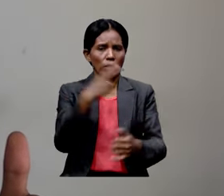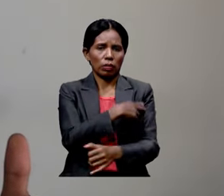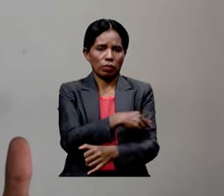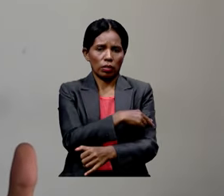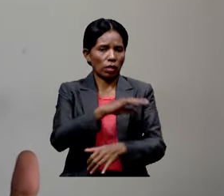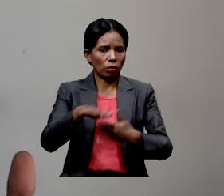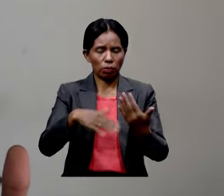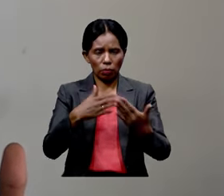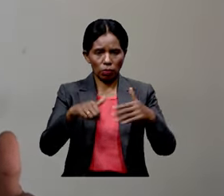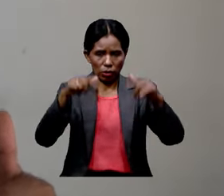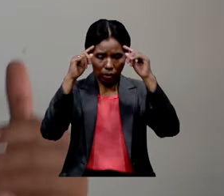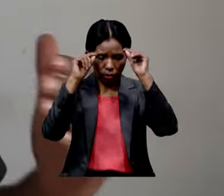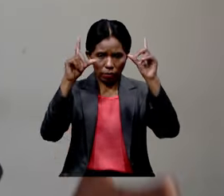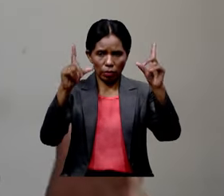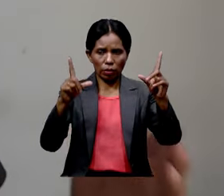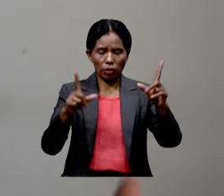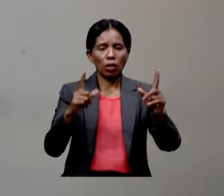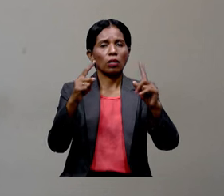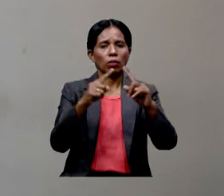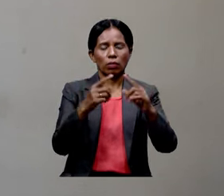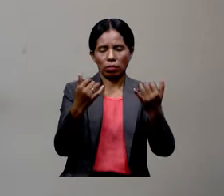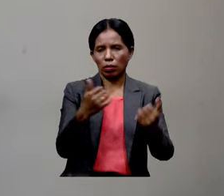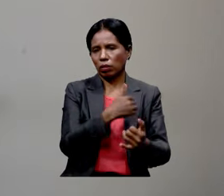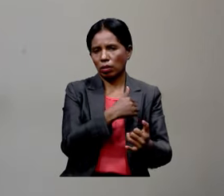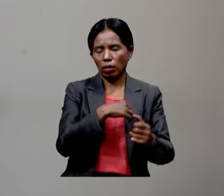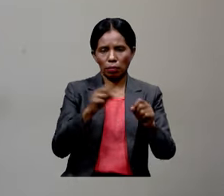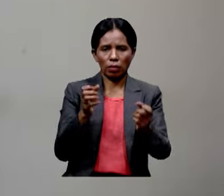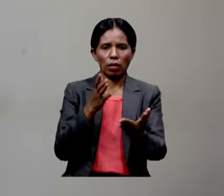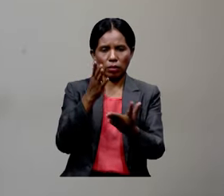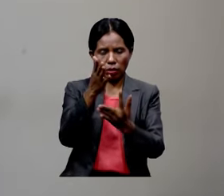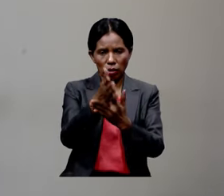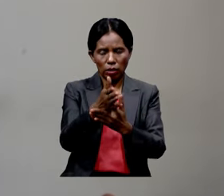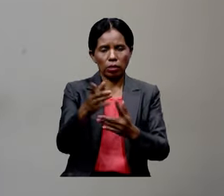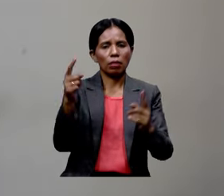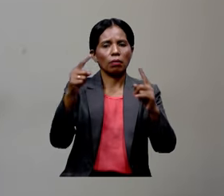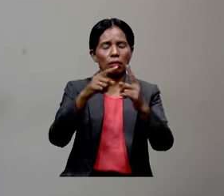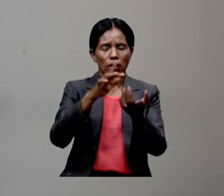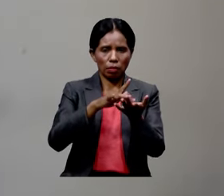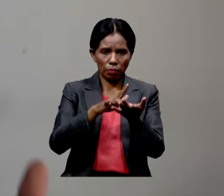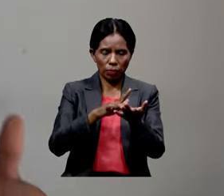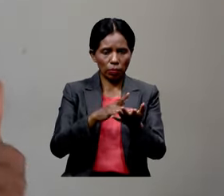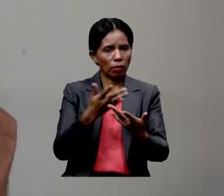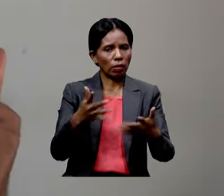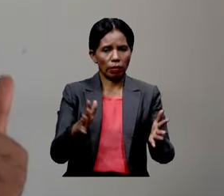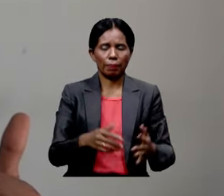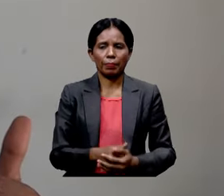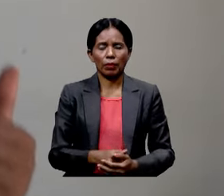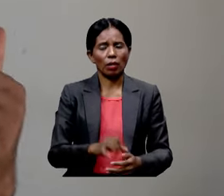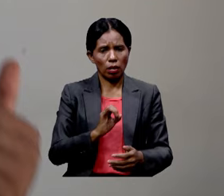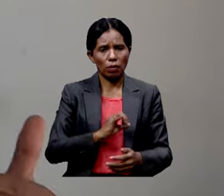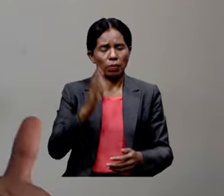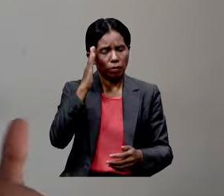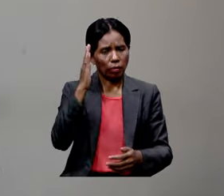território laran toma, né, nebe mac to agora sira o bele atu acesso baixo ai moro, medicamentos. Então, a ONU ainda não